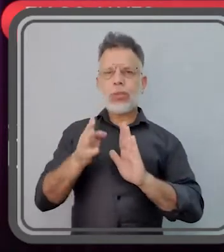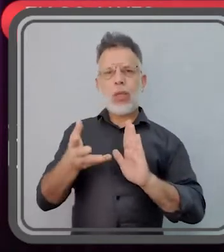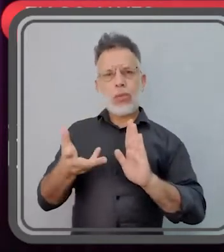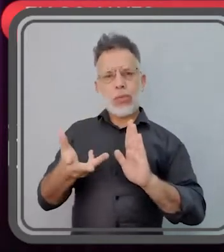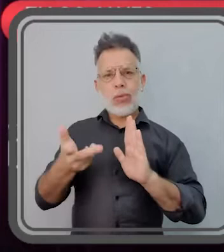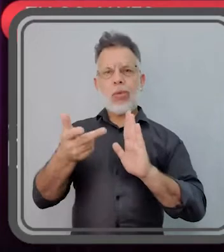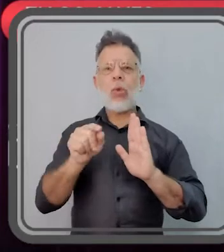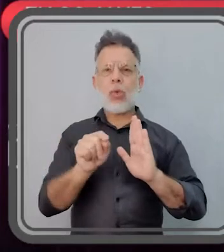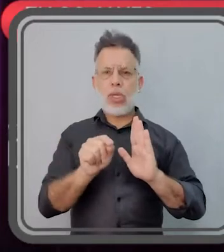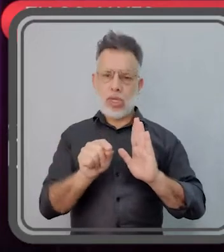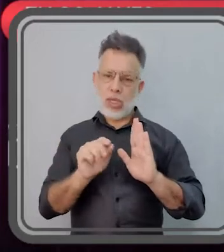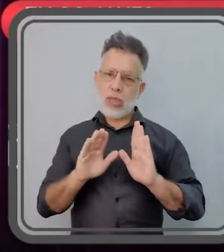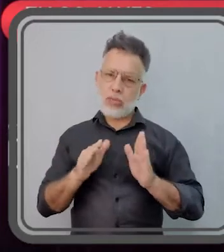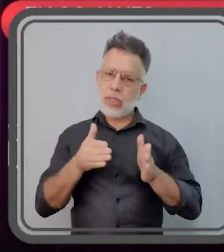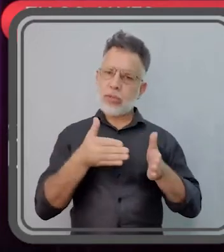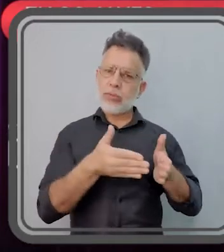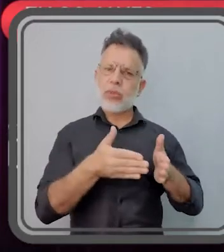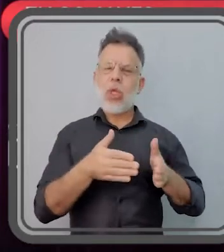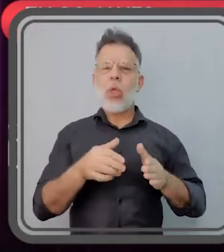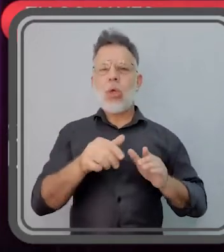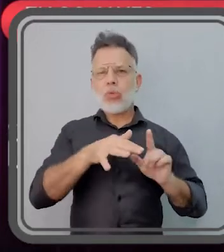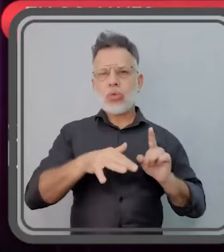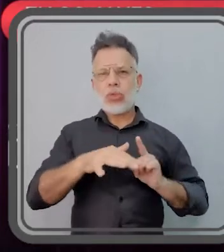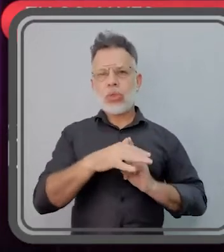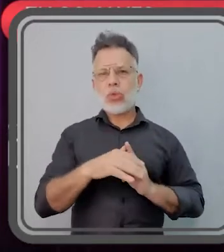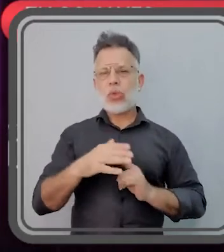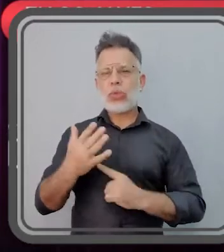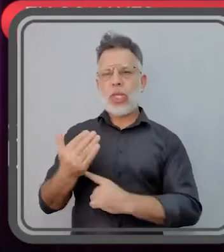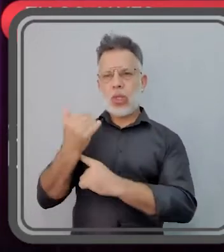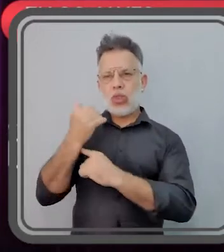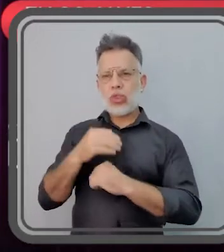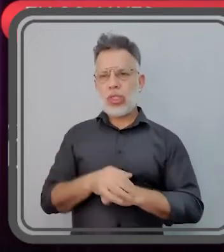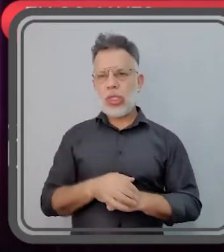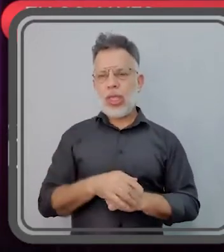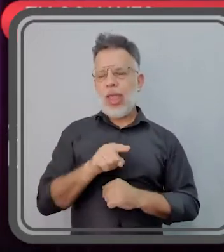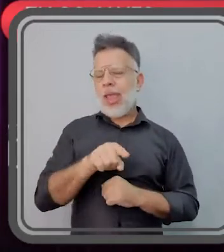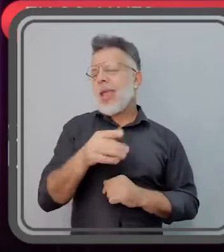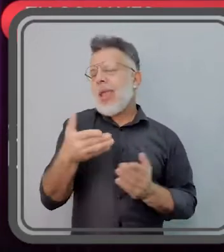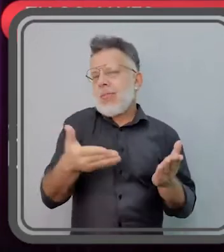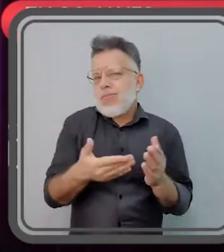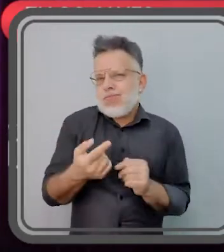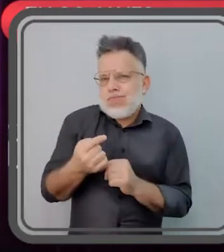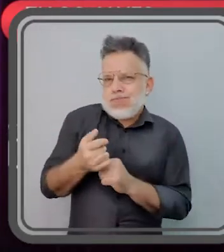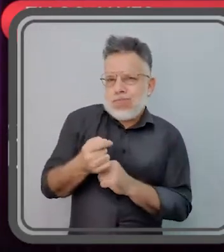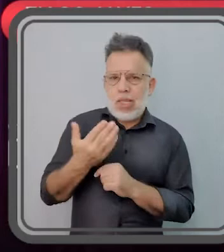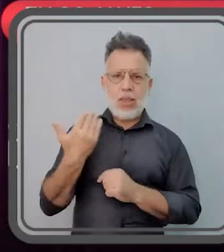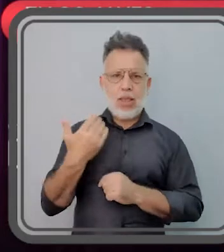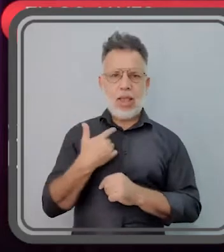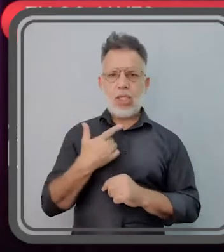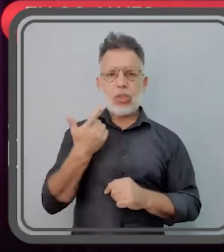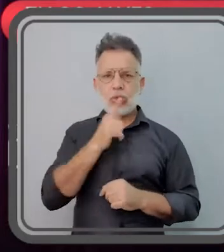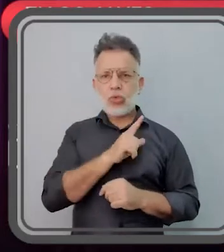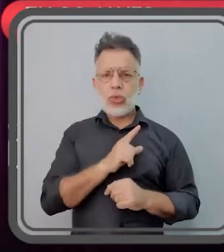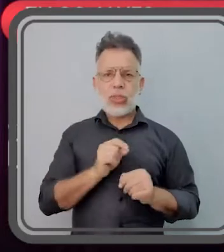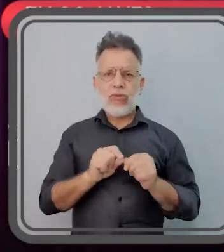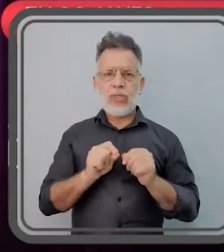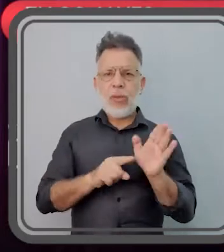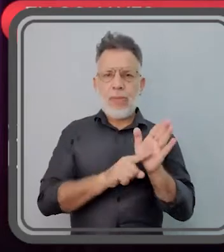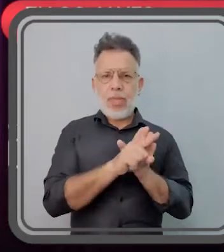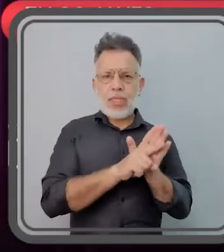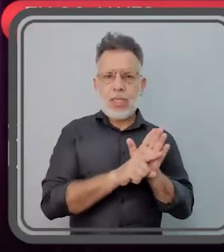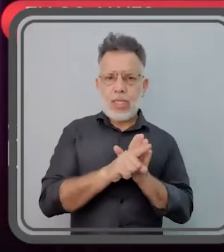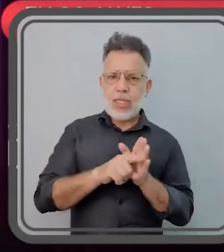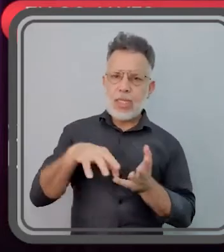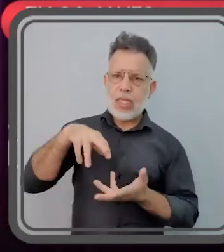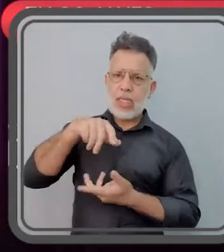o setor de tecnologia. E no TCS, recentemente, a gente fechou uma pesquisa global, que a